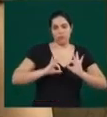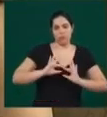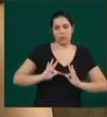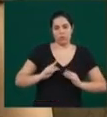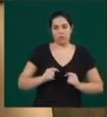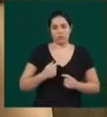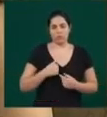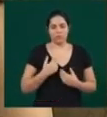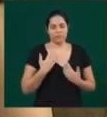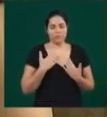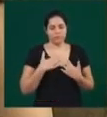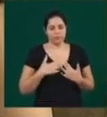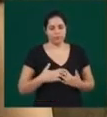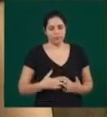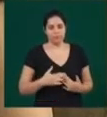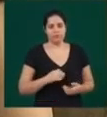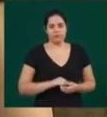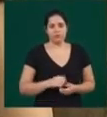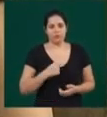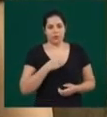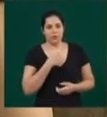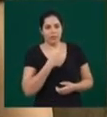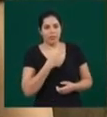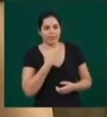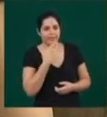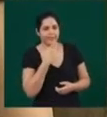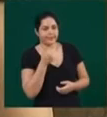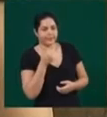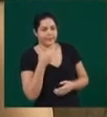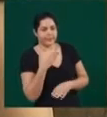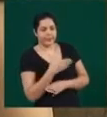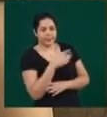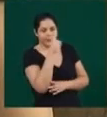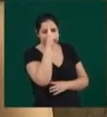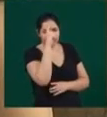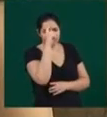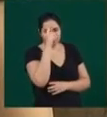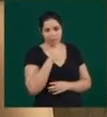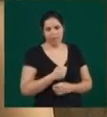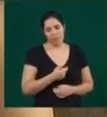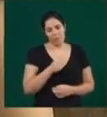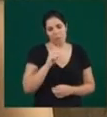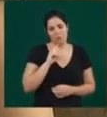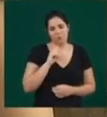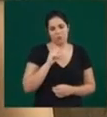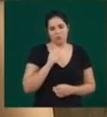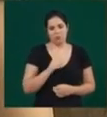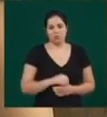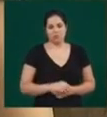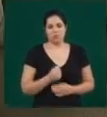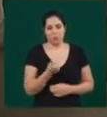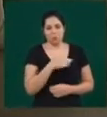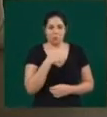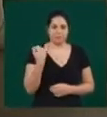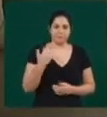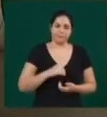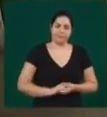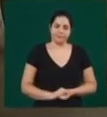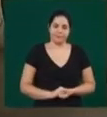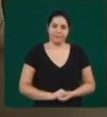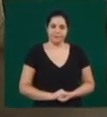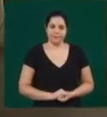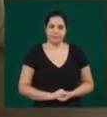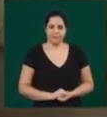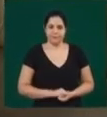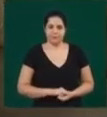ficar tranquila, como eu falei para ele. Melhor uma mãe ao poucos dias ausente do que uma vida inteira, né? Joyce